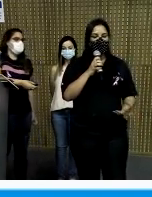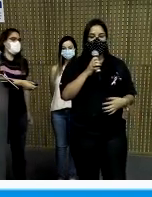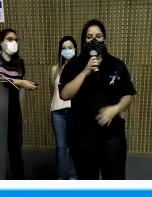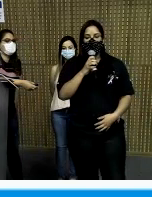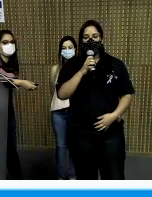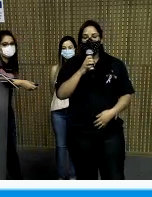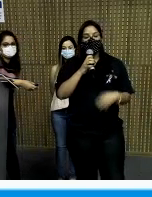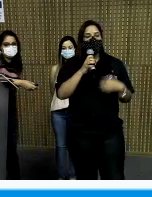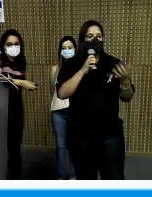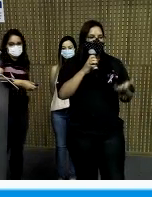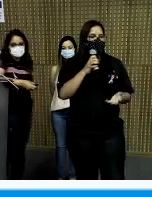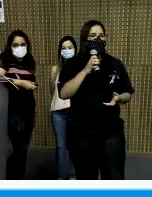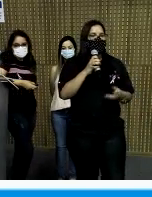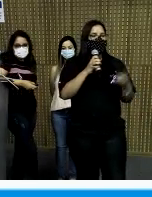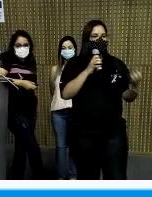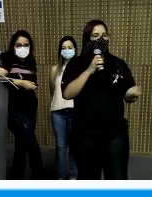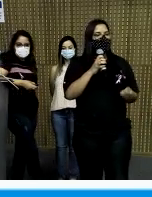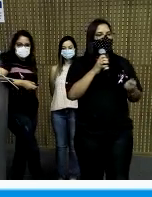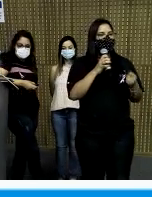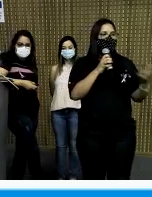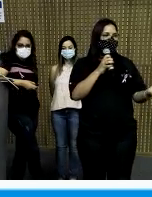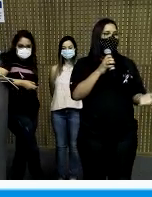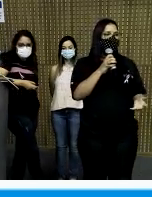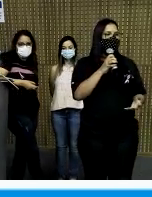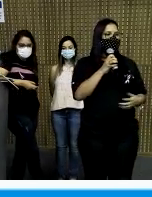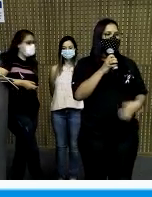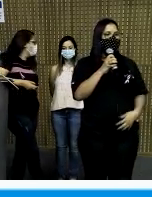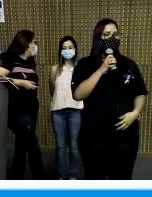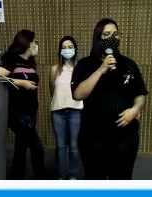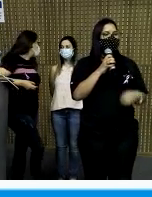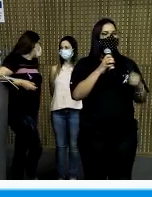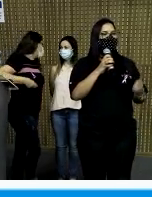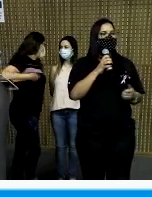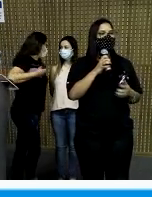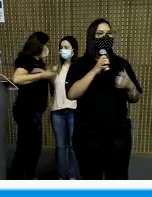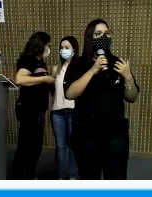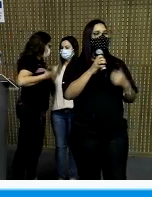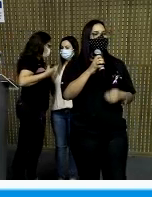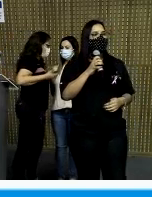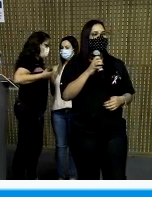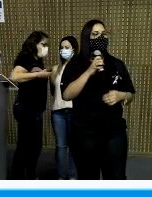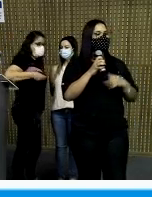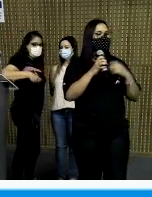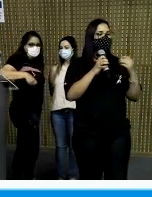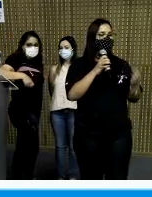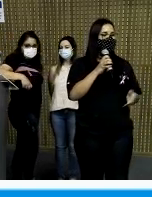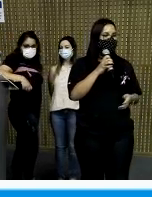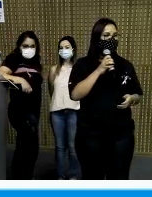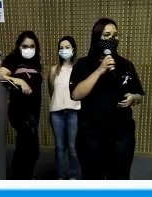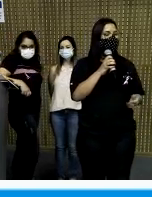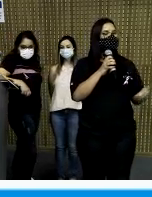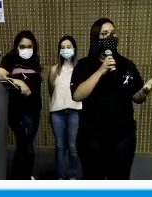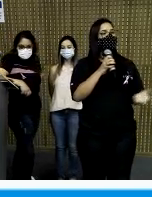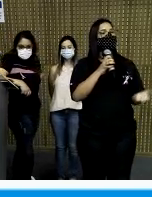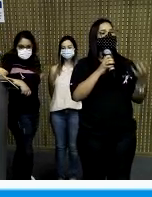muito? Já que foram comunicados, porque sempre que comparece o paciente na recepção, a gente sempre orienta, olha, se não puder comparecer ou se já é feito